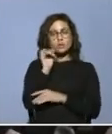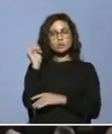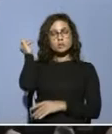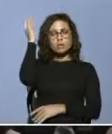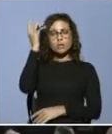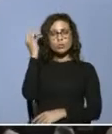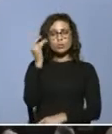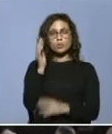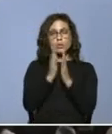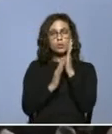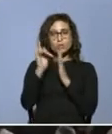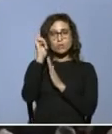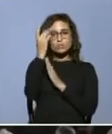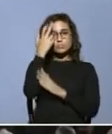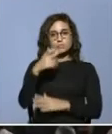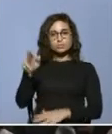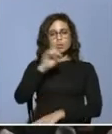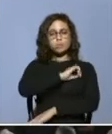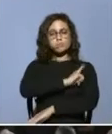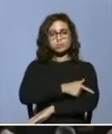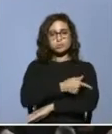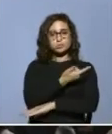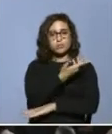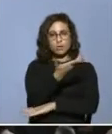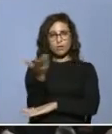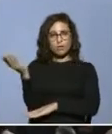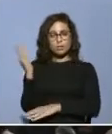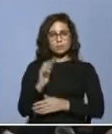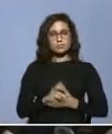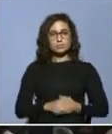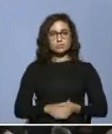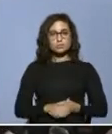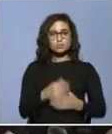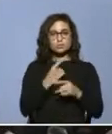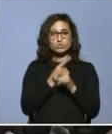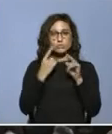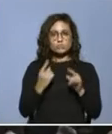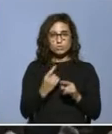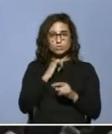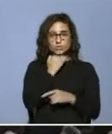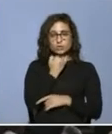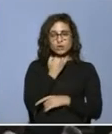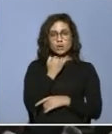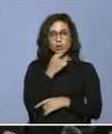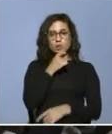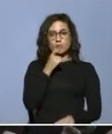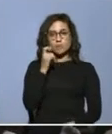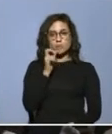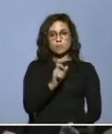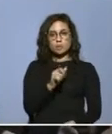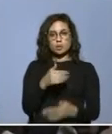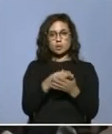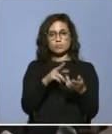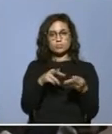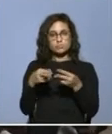Deus eterno e omnipotente. Porque pelo mistério do Verbo feito